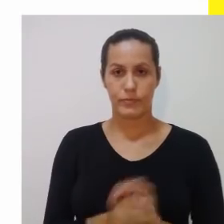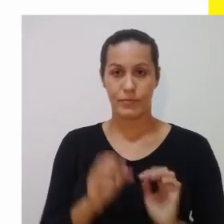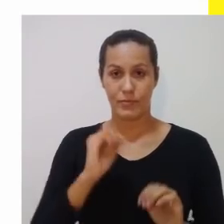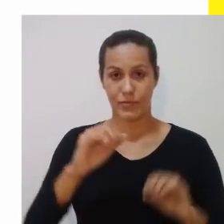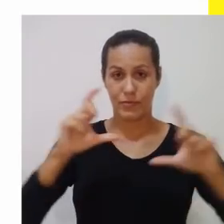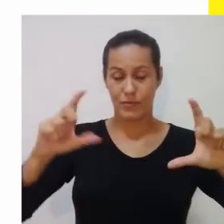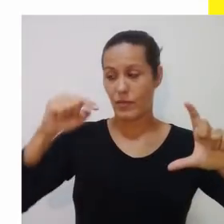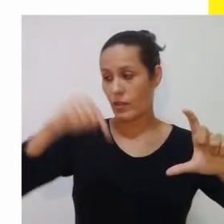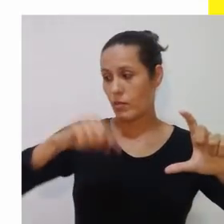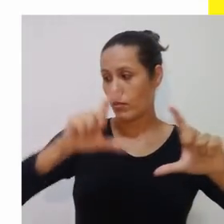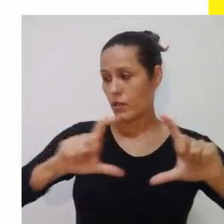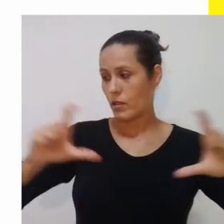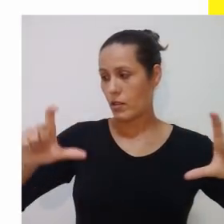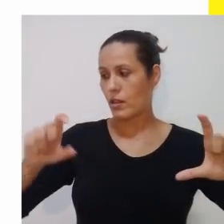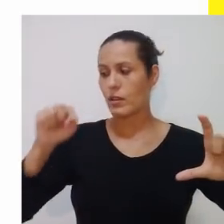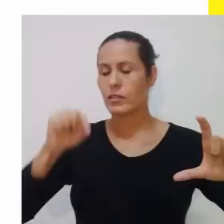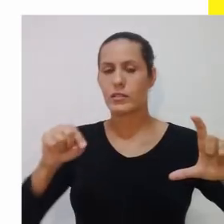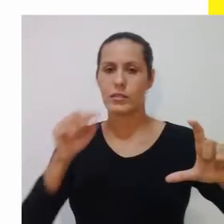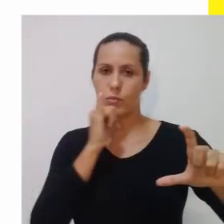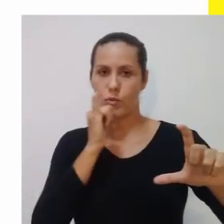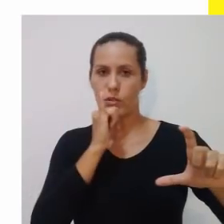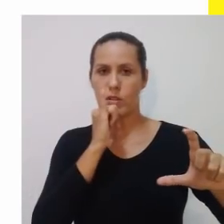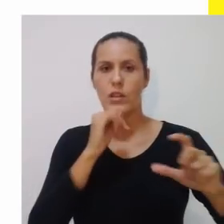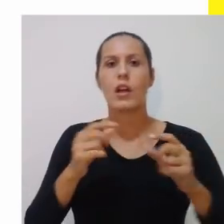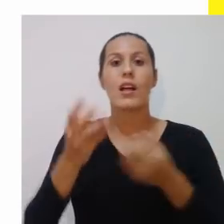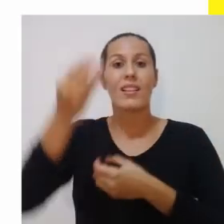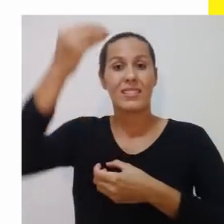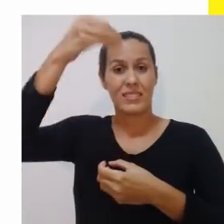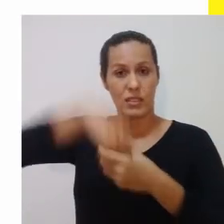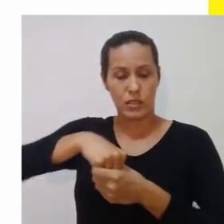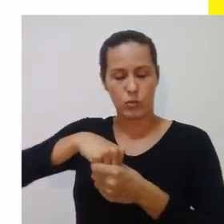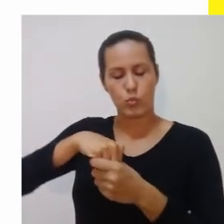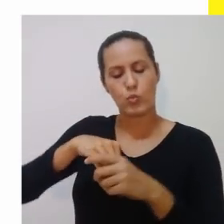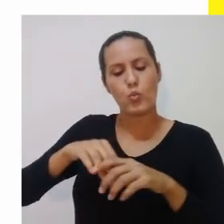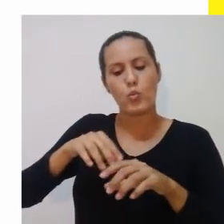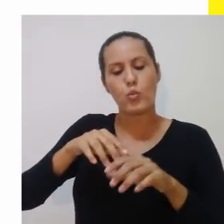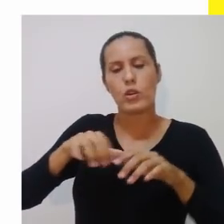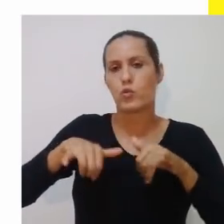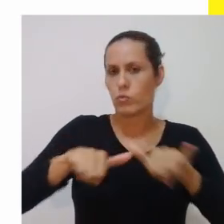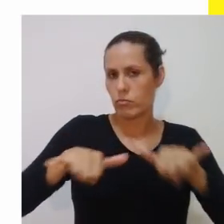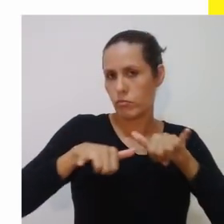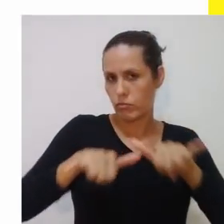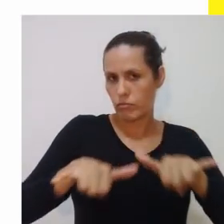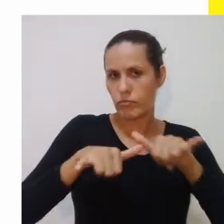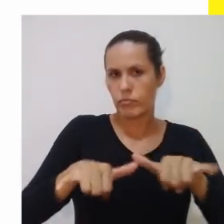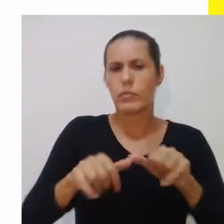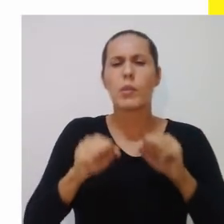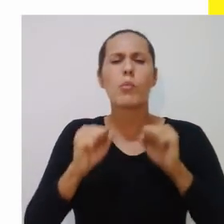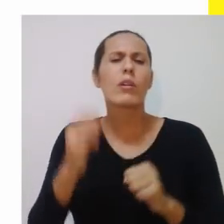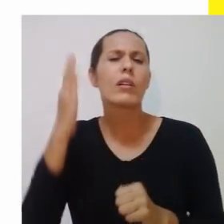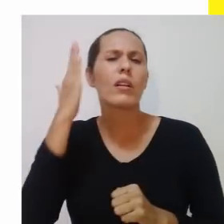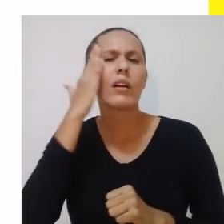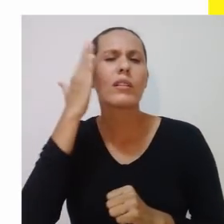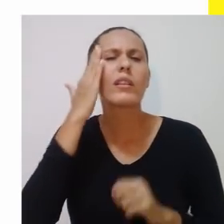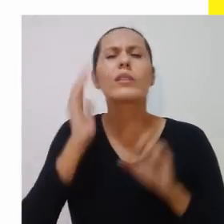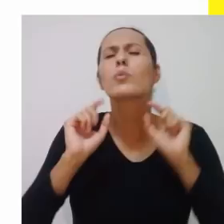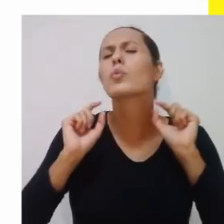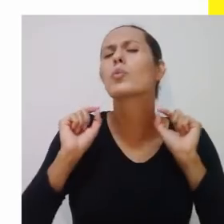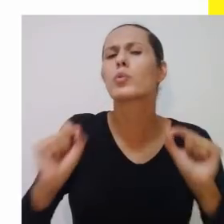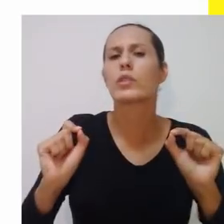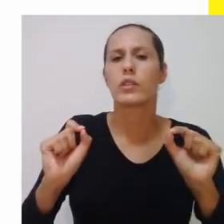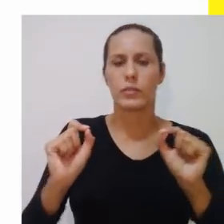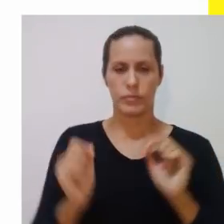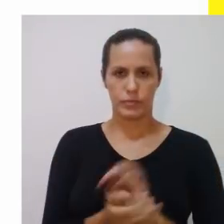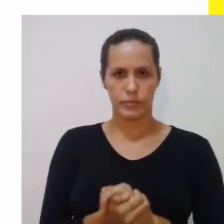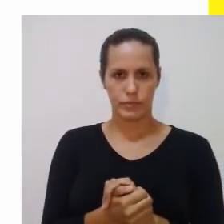vocês. Se a placa abaixo estivesse dentro de um supermercado, poderíamos